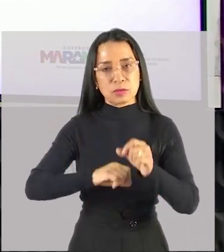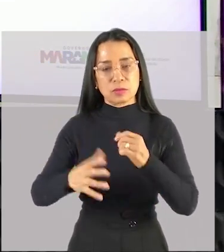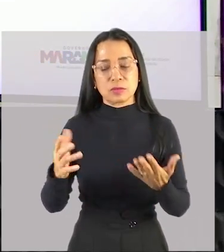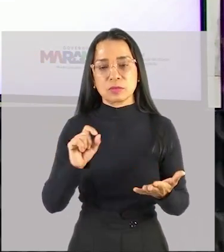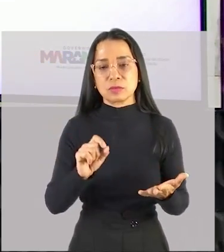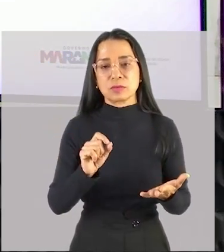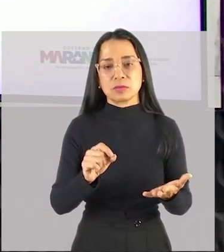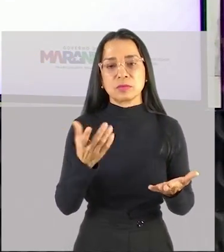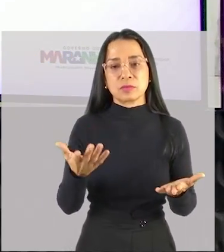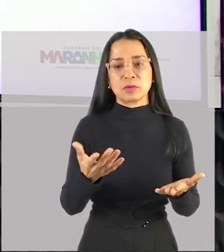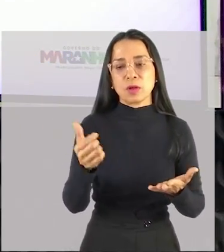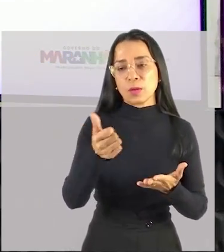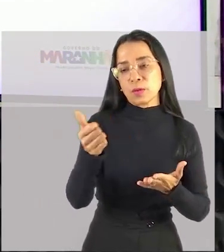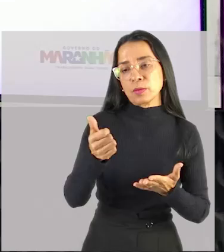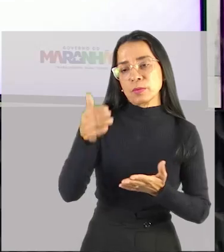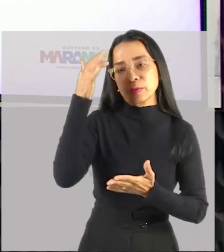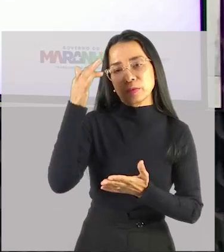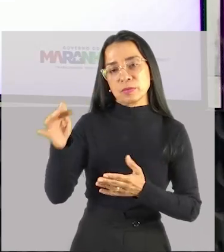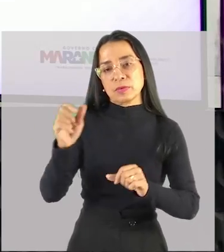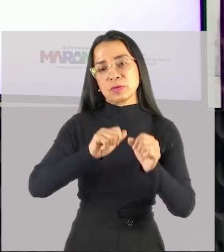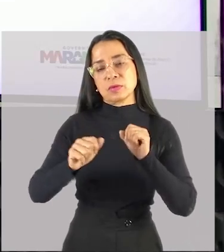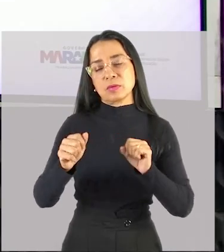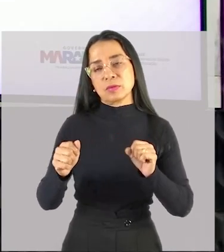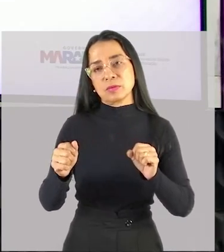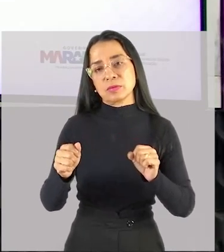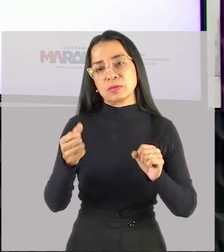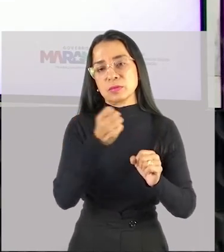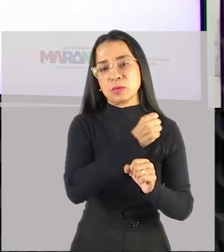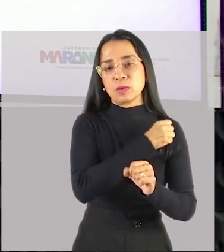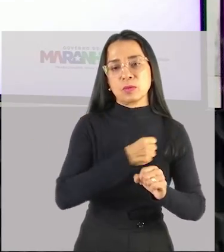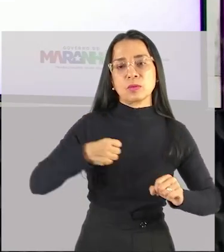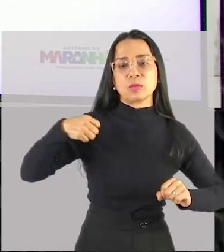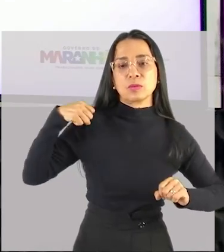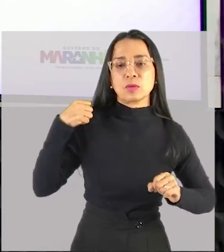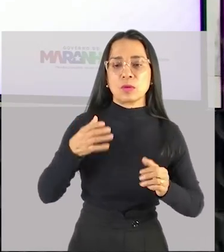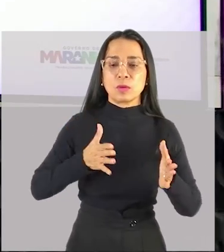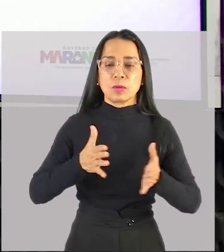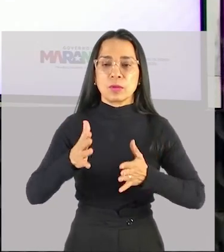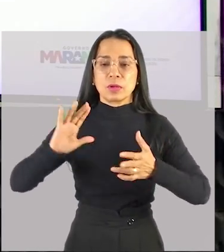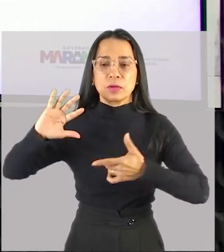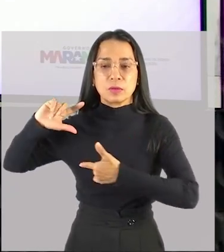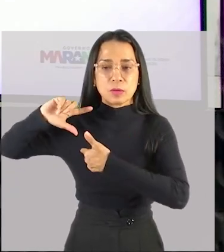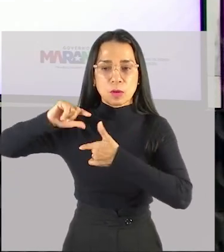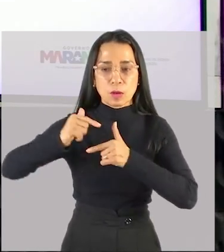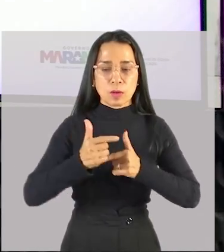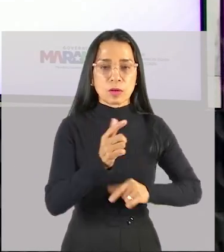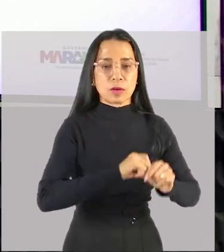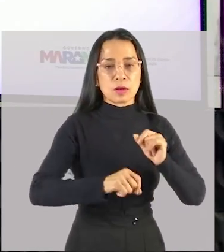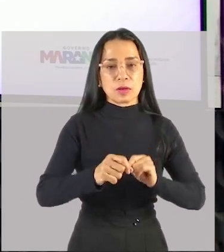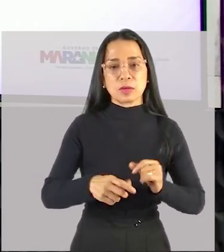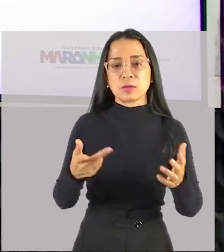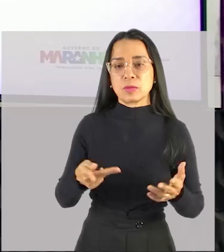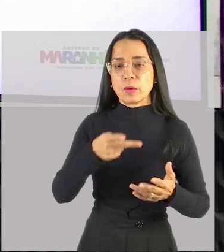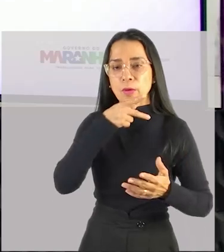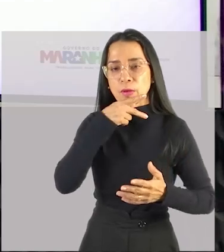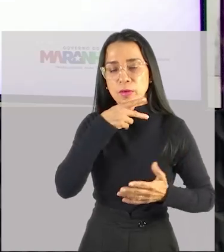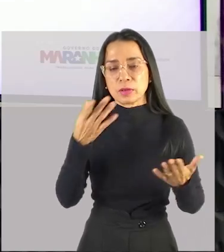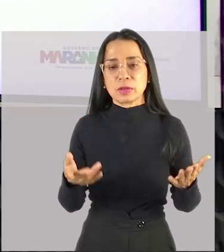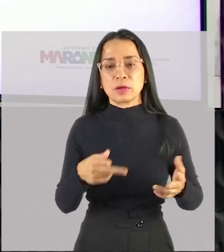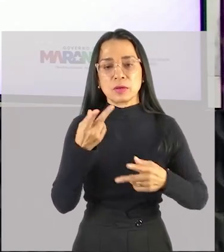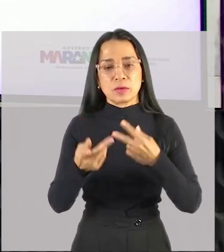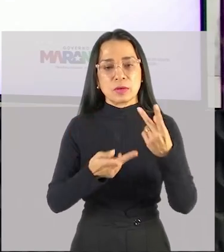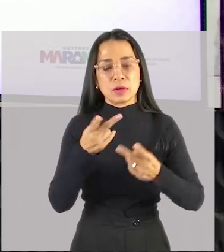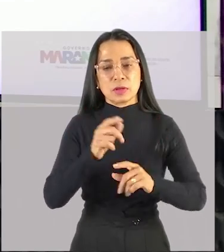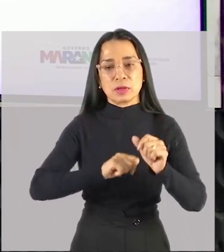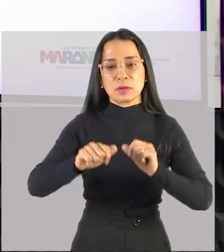primeiros filósofos, falamos sobre o Sócrates, né, ali do período clássico, que é o Sócrates, falamos sobre o Platão, falamos